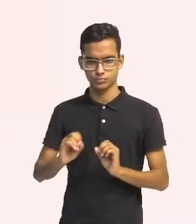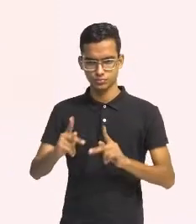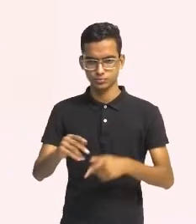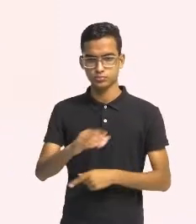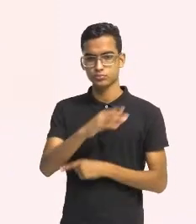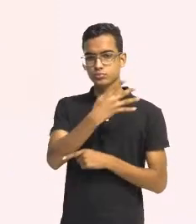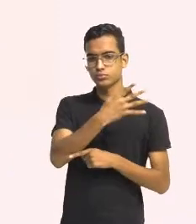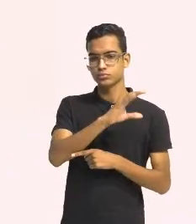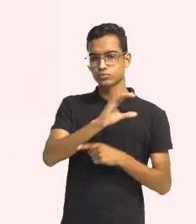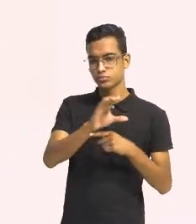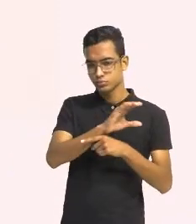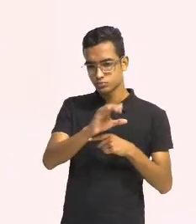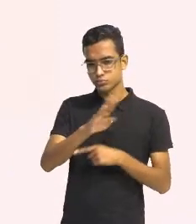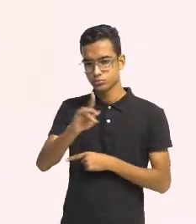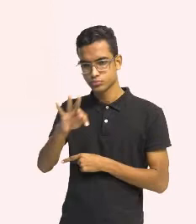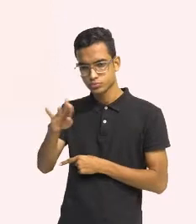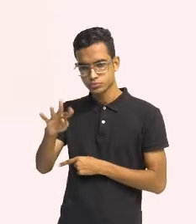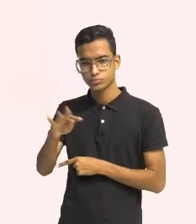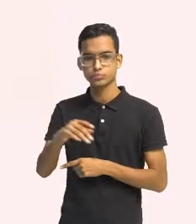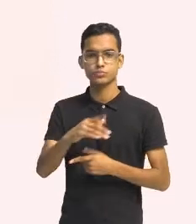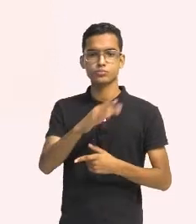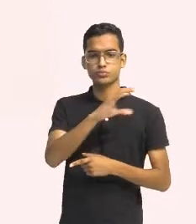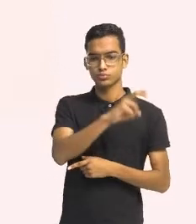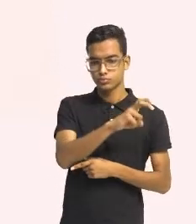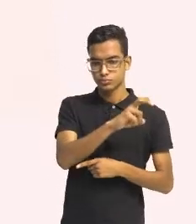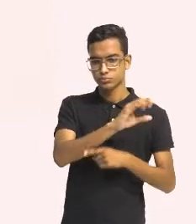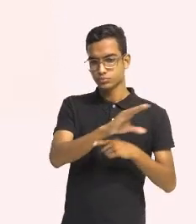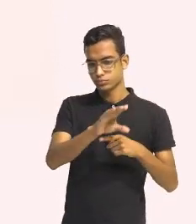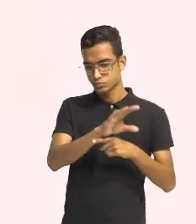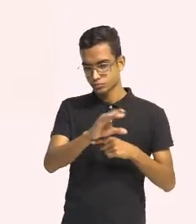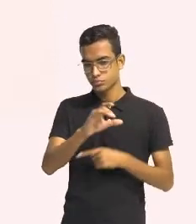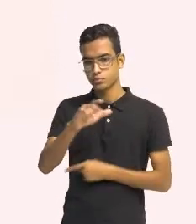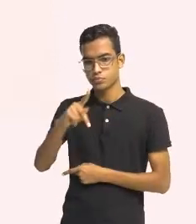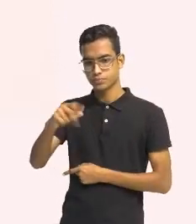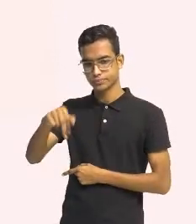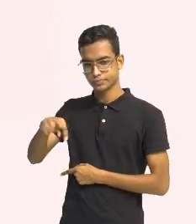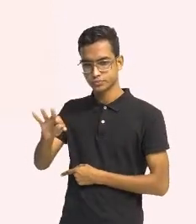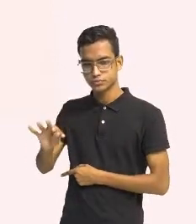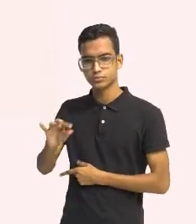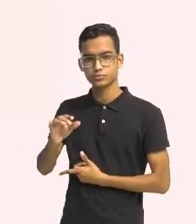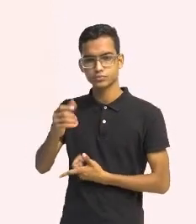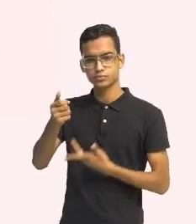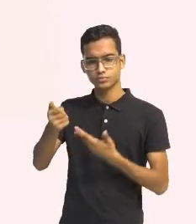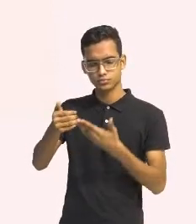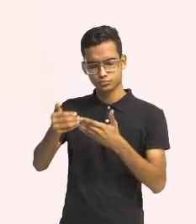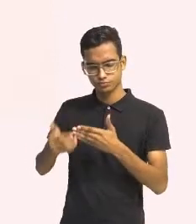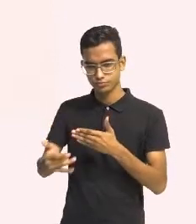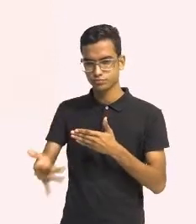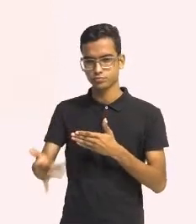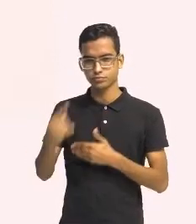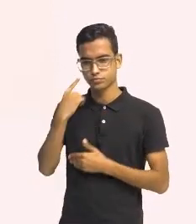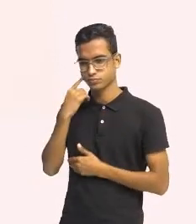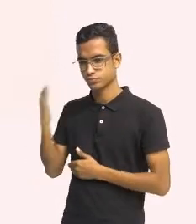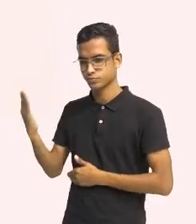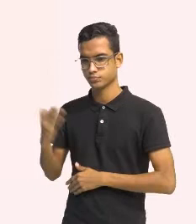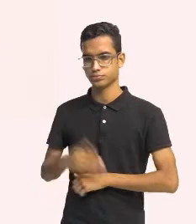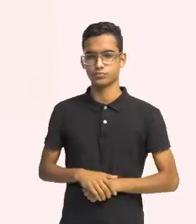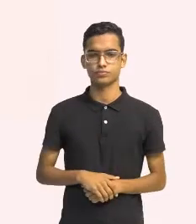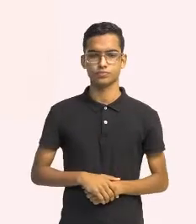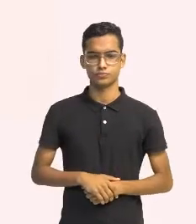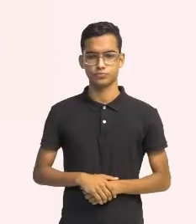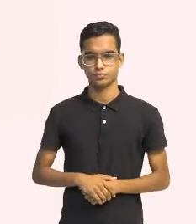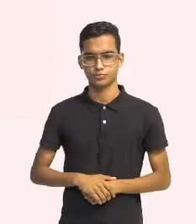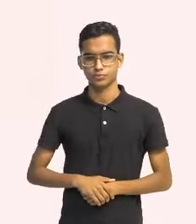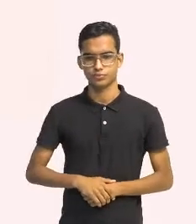4, but, 5, pent, 6, hex, 7, hept, 8, oct, 9, non